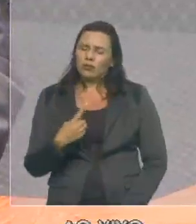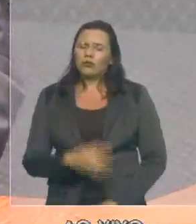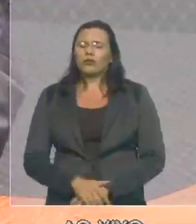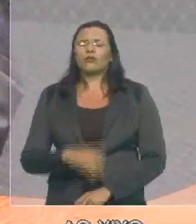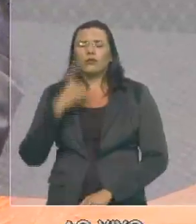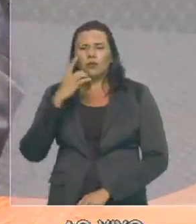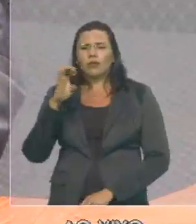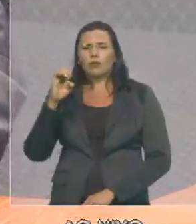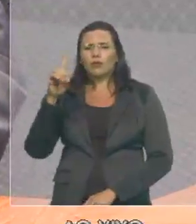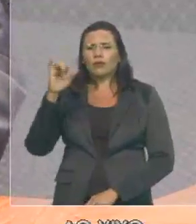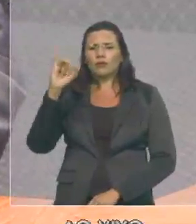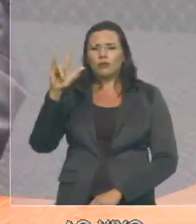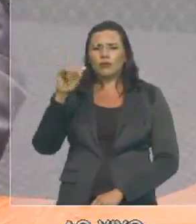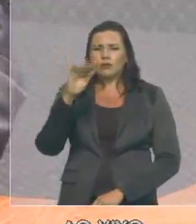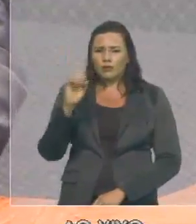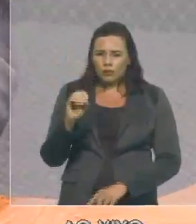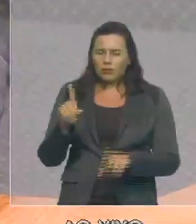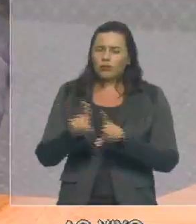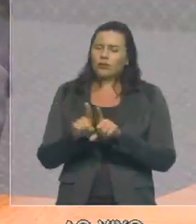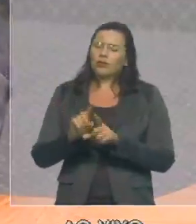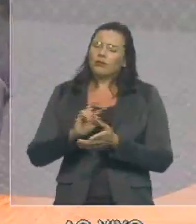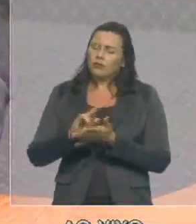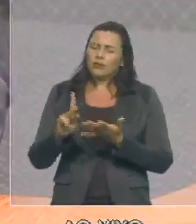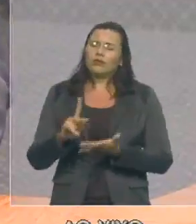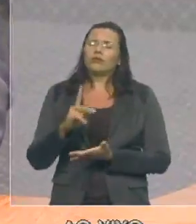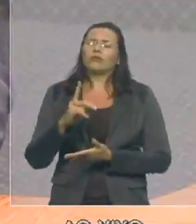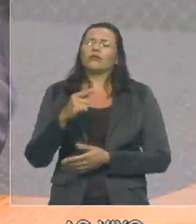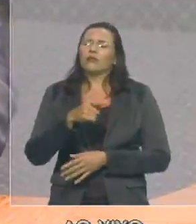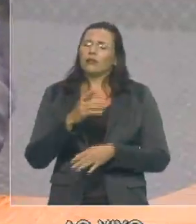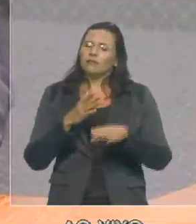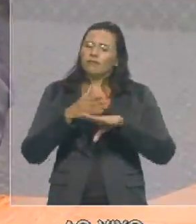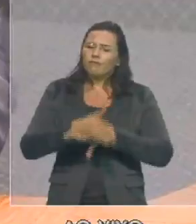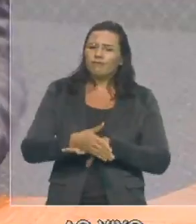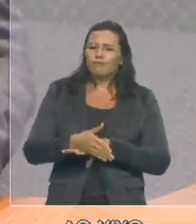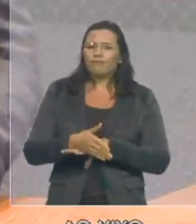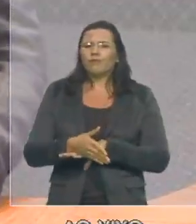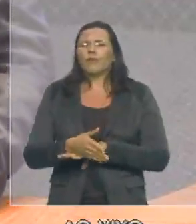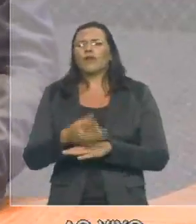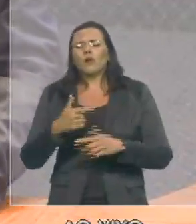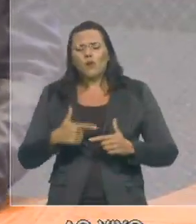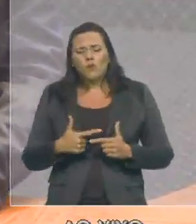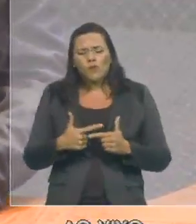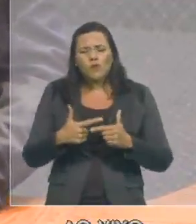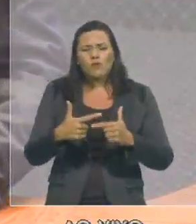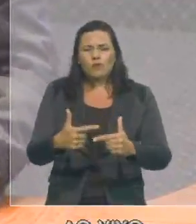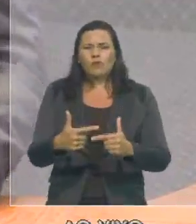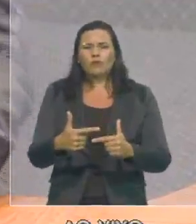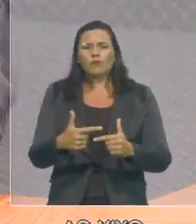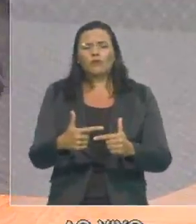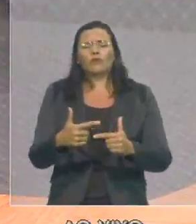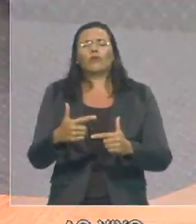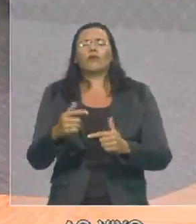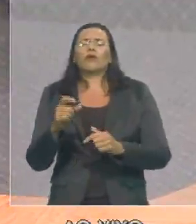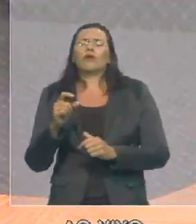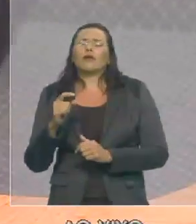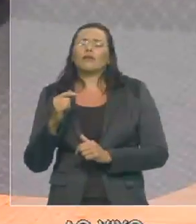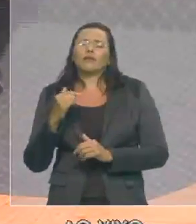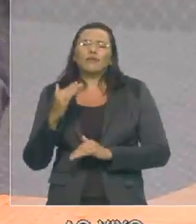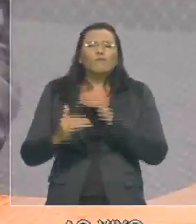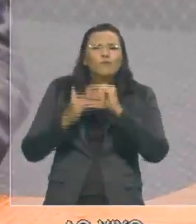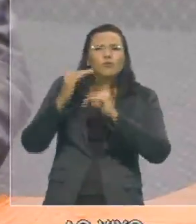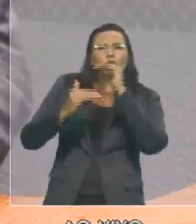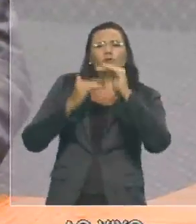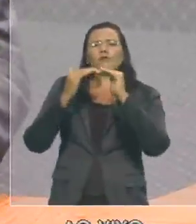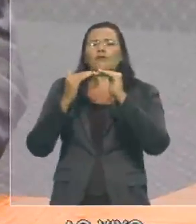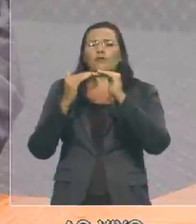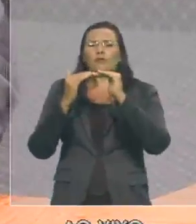estado, lutando e reivindicando melhorias para os nossos irmãos e irmãs maranhenses. Mas destaco que, além da agenda política que nós